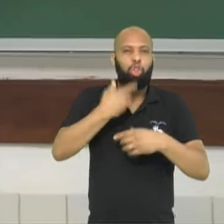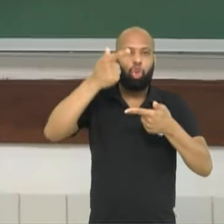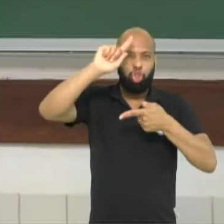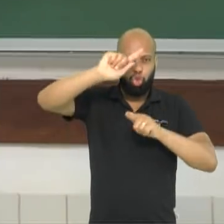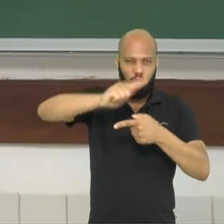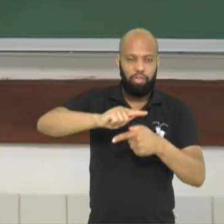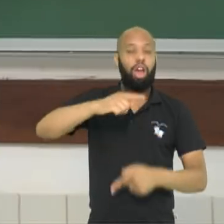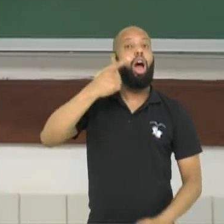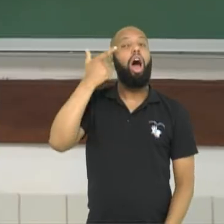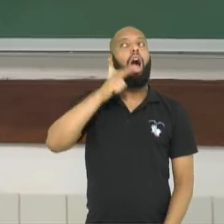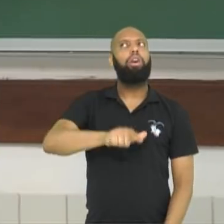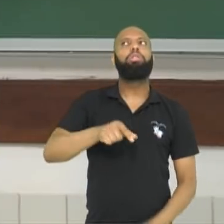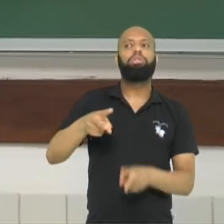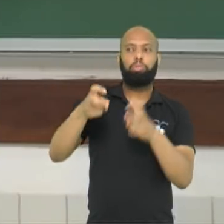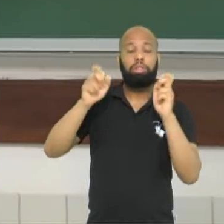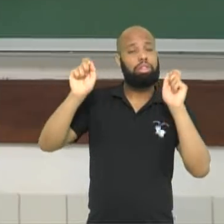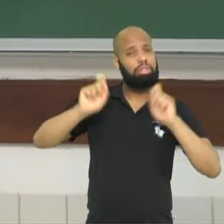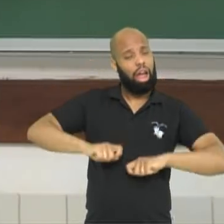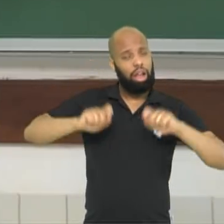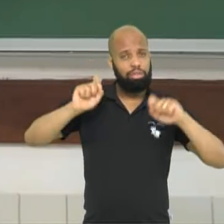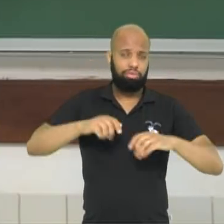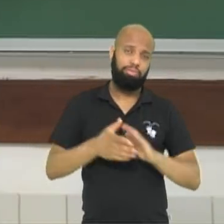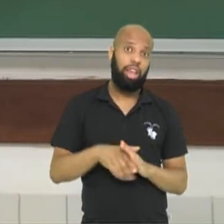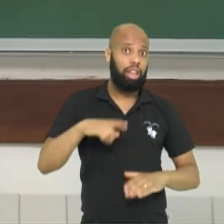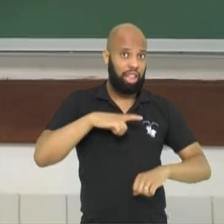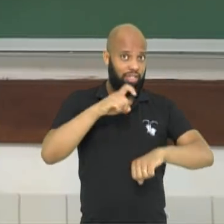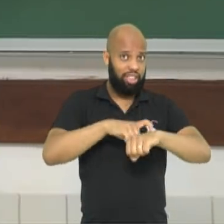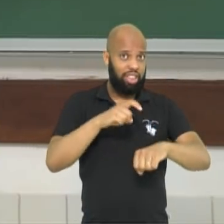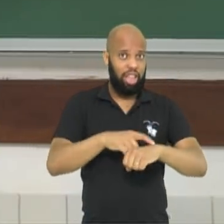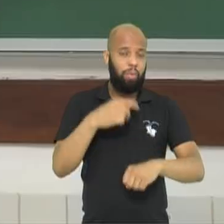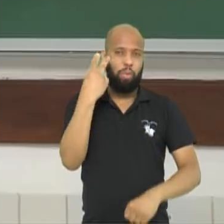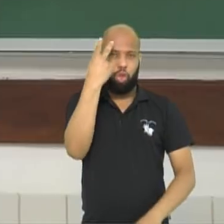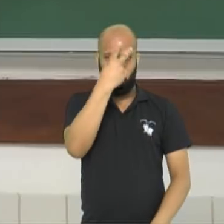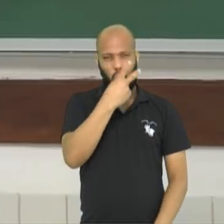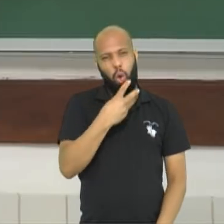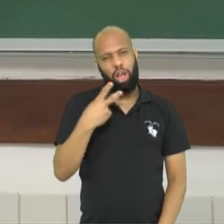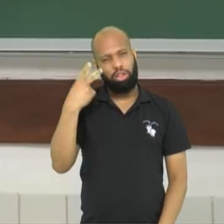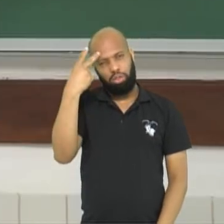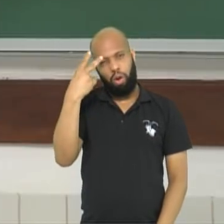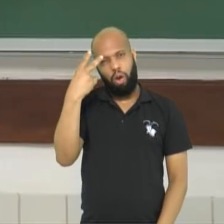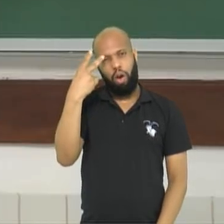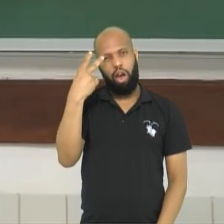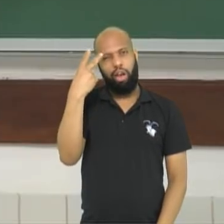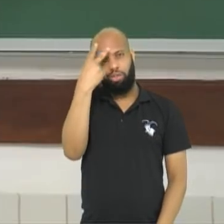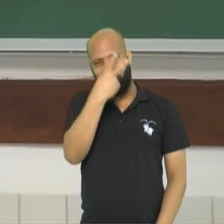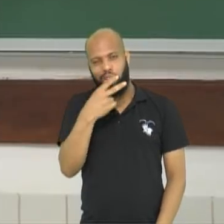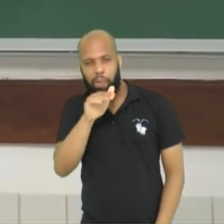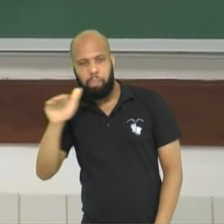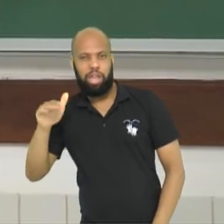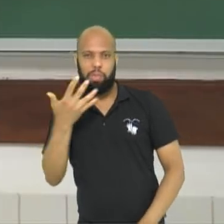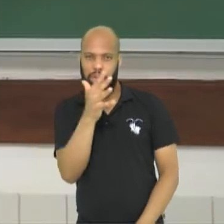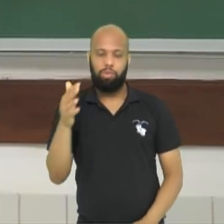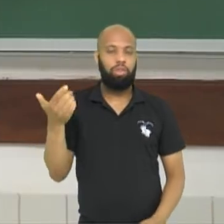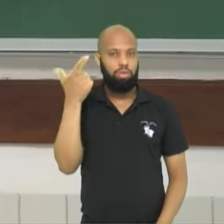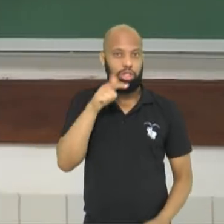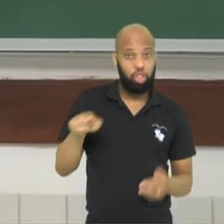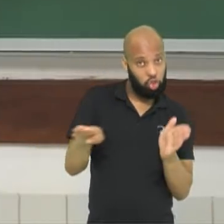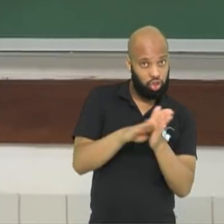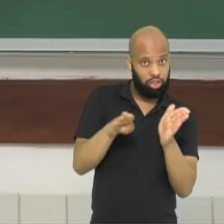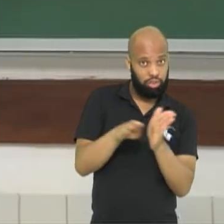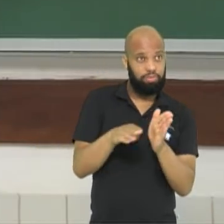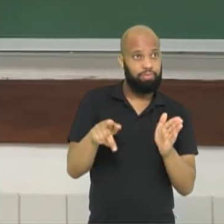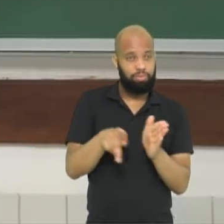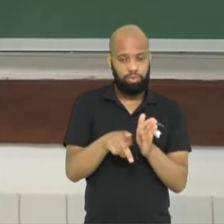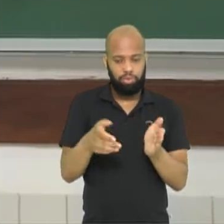água conseguiria chegar por gravidade, né? Levou um tempo, quase 2 horas e meia, para chegar a água até o reservatório, mas